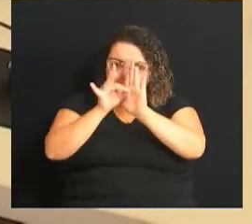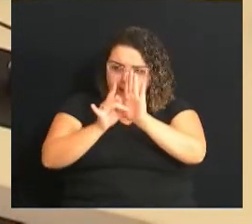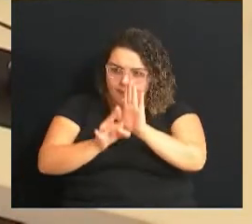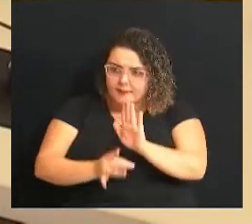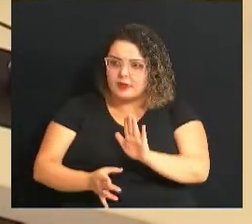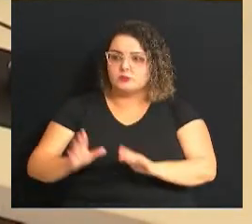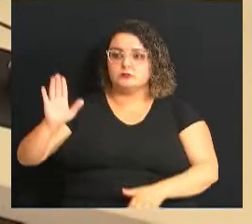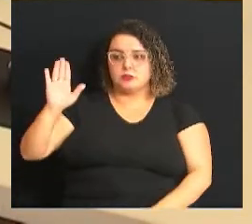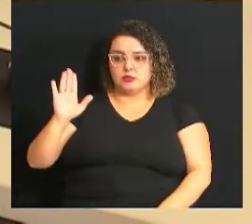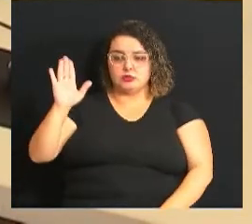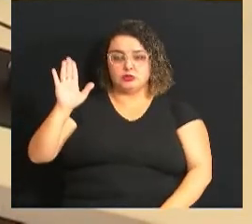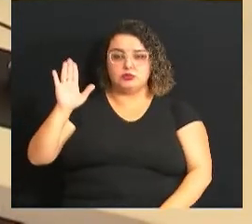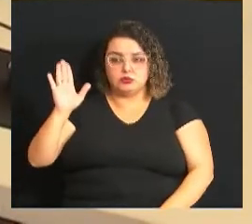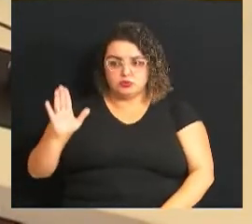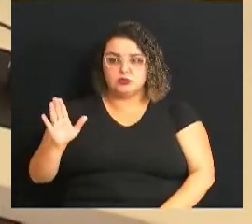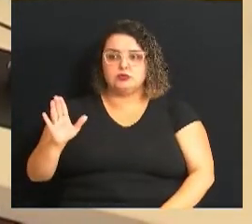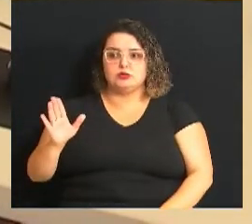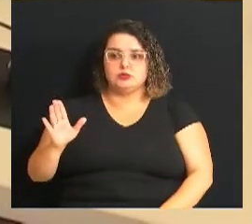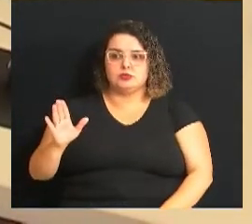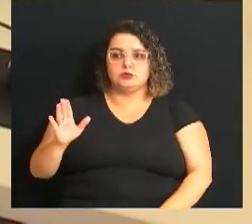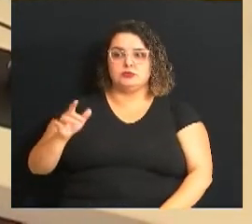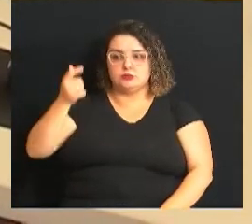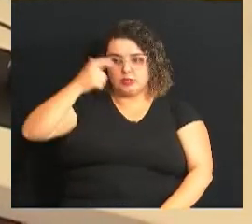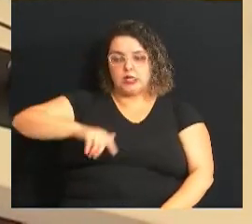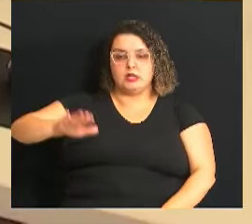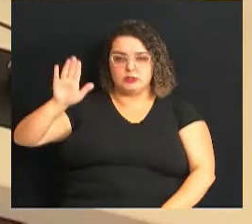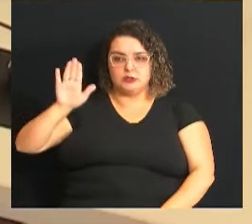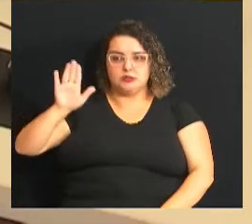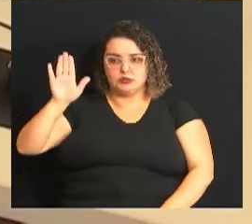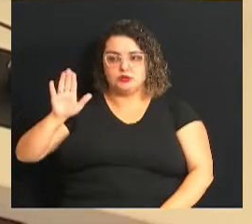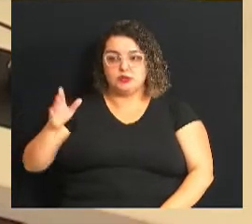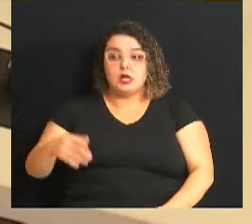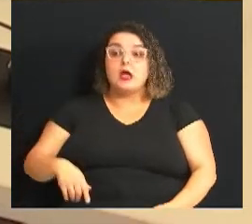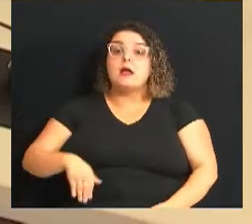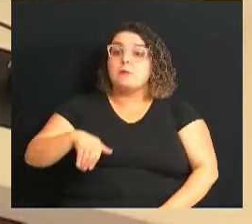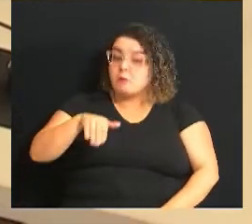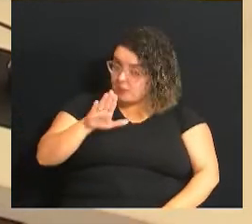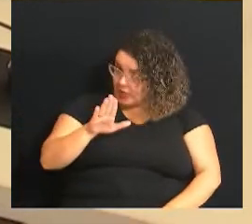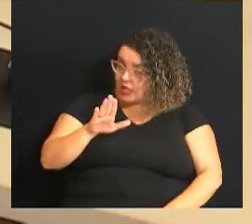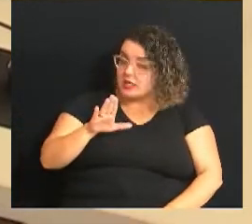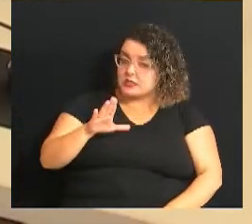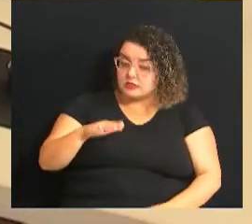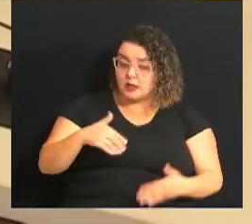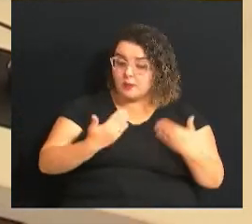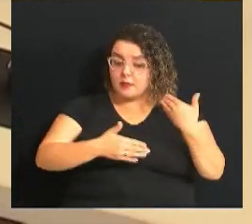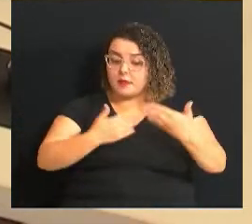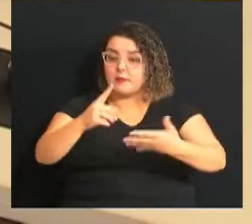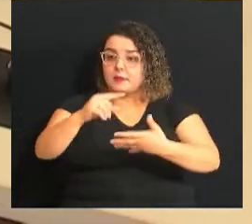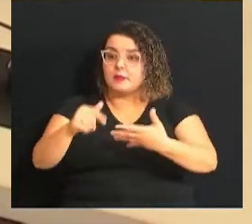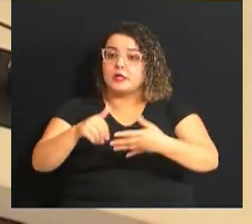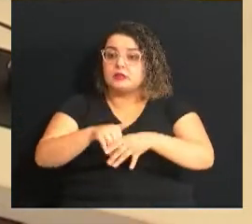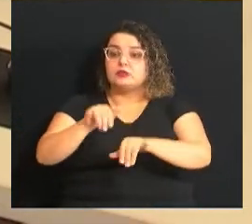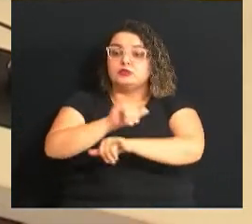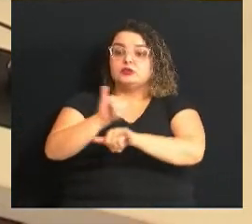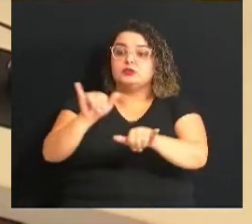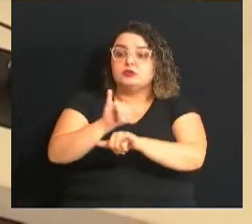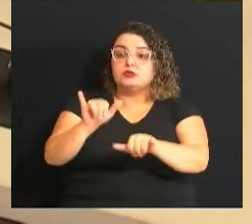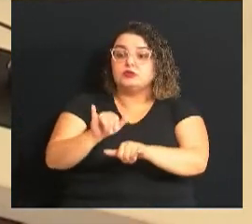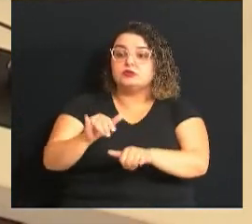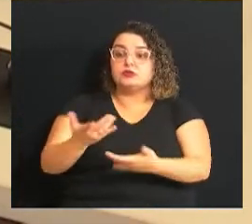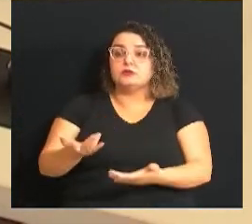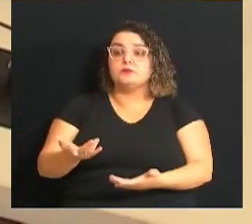candidatura mesmo daquele candidato. Além disso, ao longo das eleições vão ser divulgados os dados de campanha,